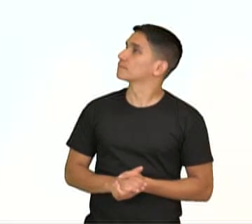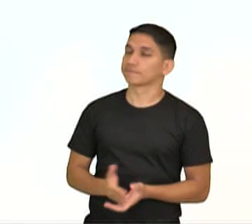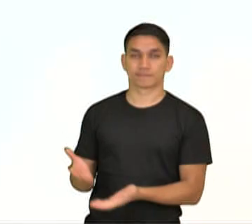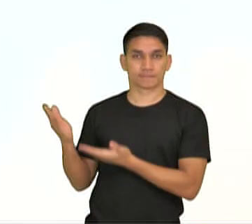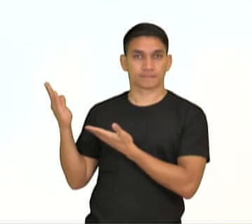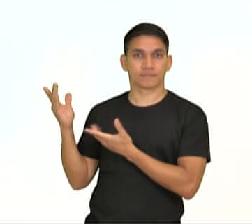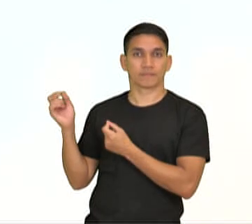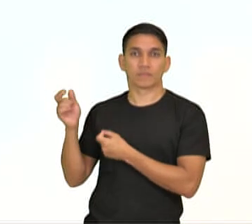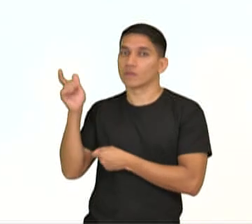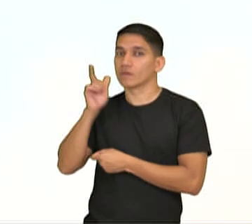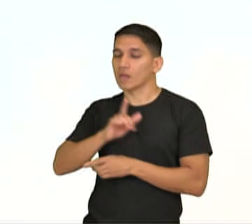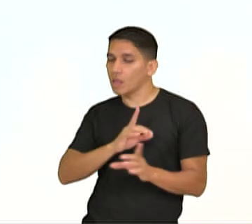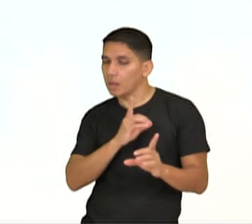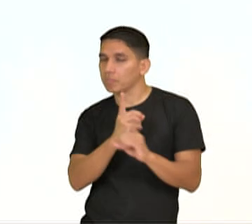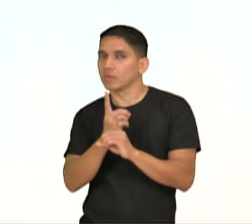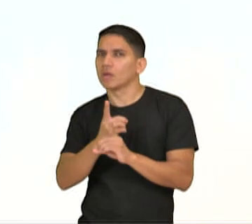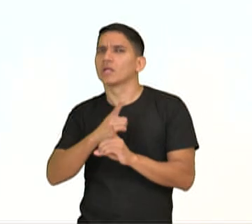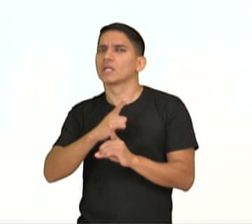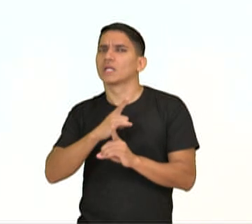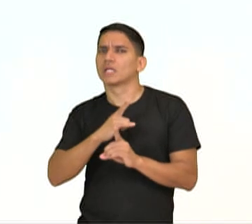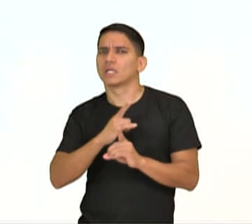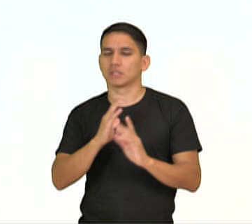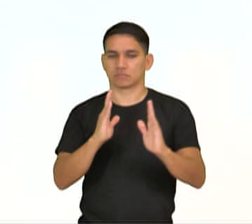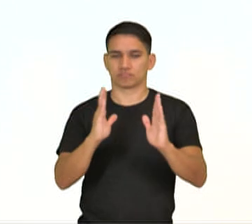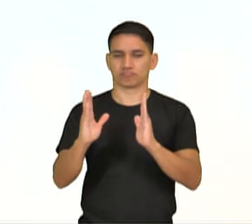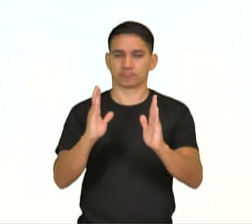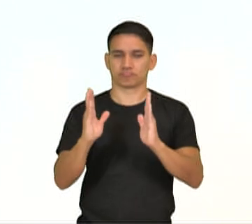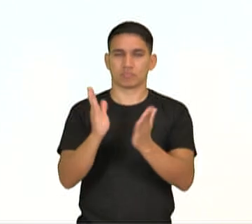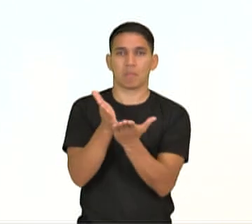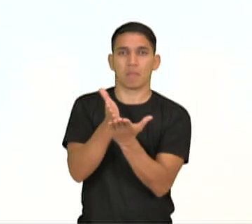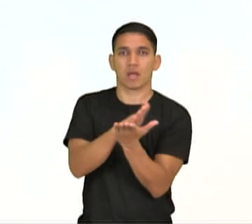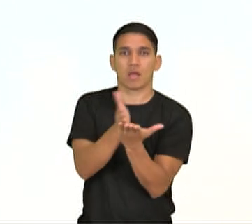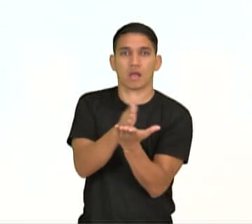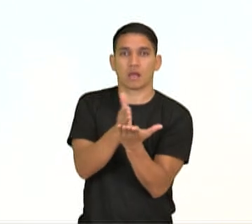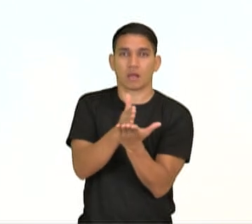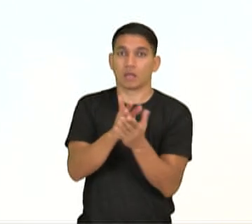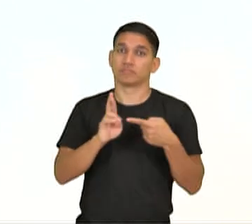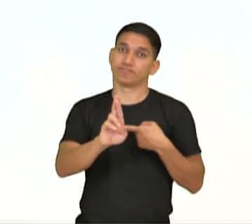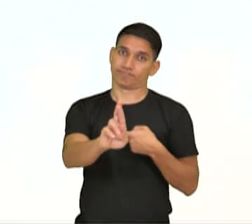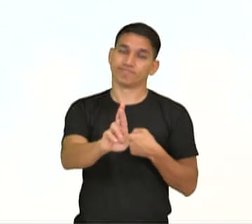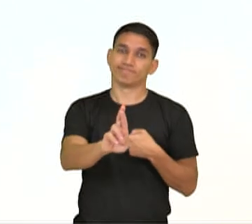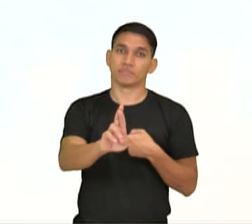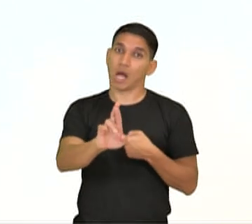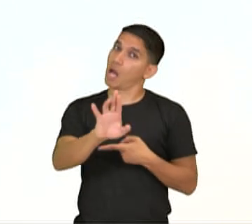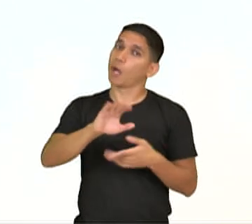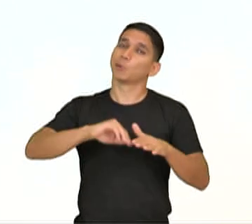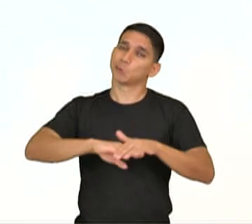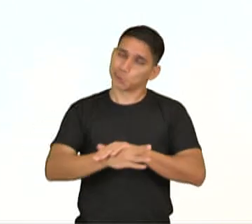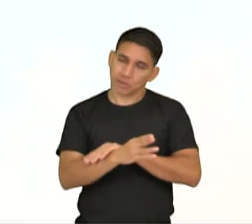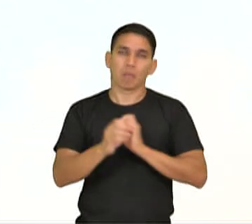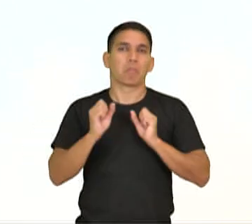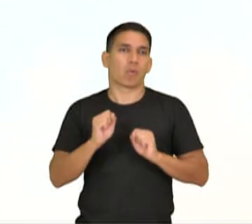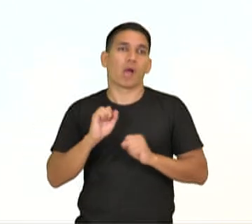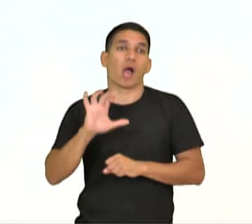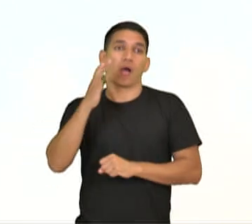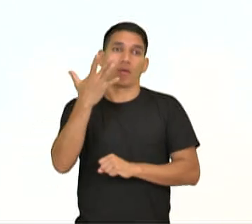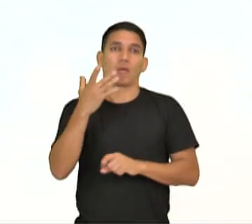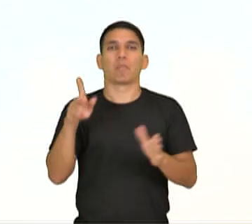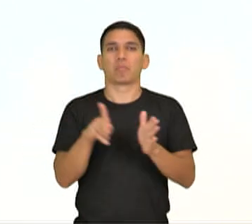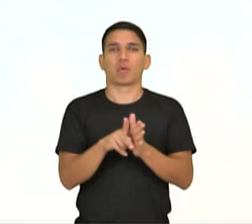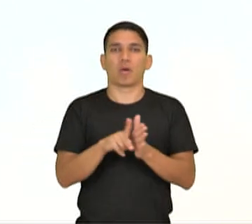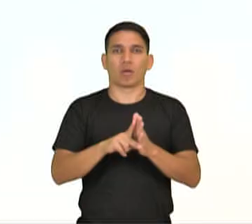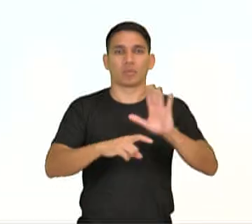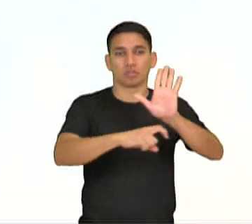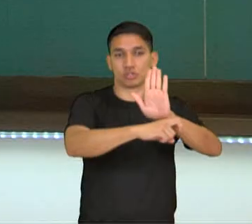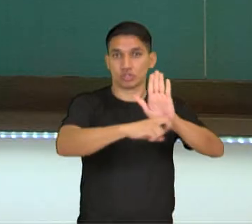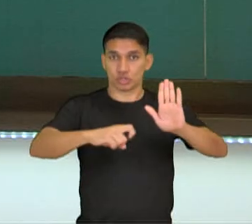aqui a gente obtém um intervalo sendo como resposta. Se acostume, né? Porque isso pode acontecer tanto para o domínio quanto para